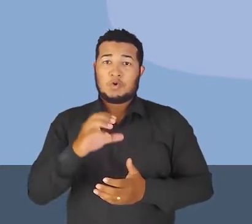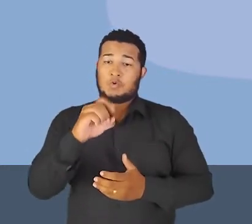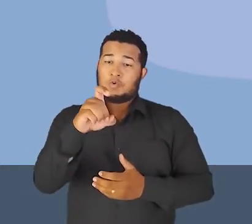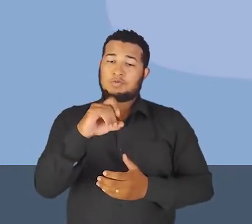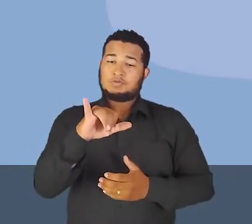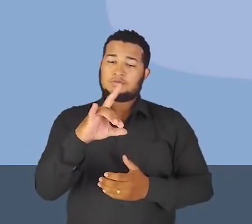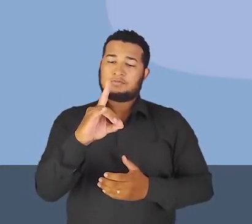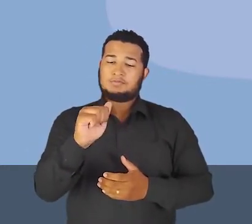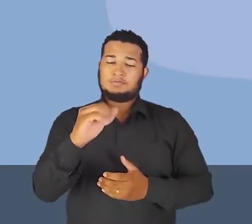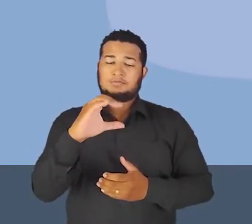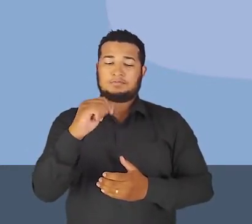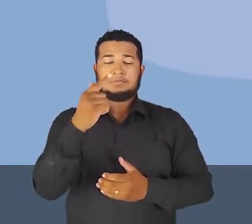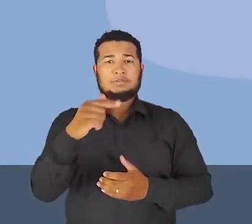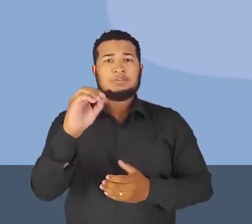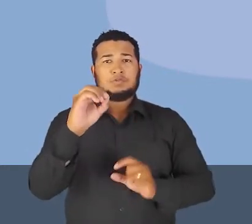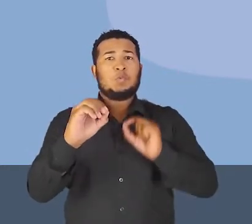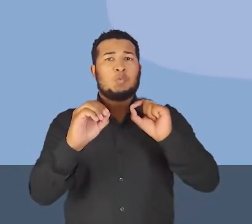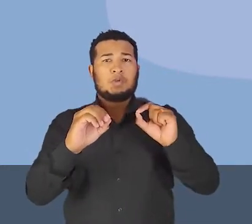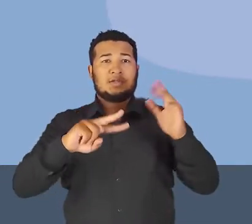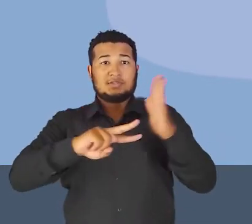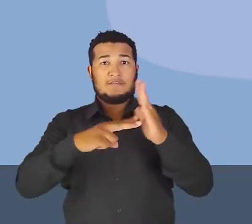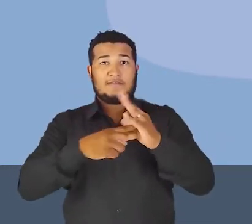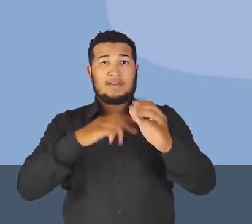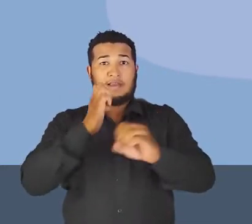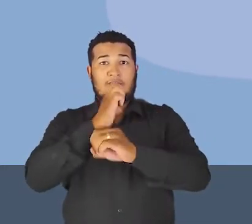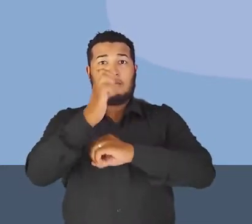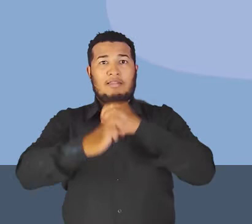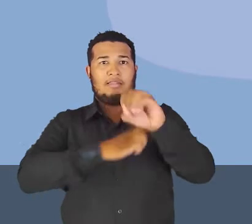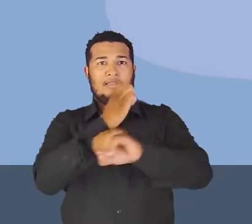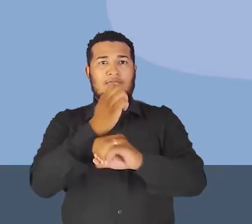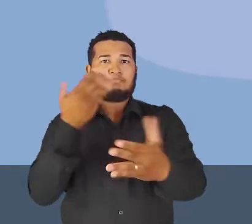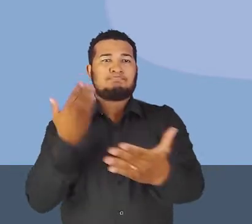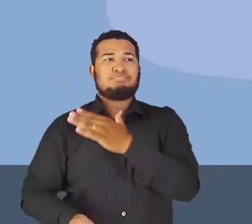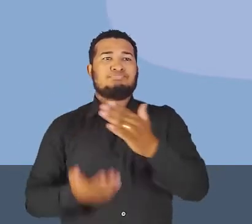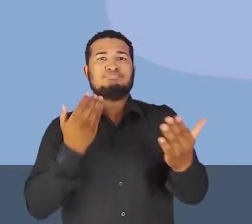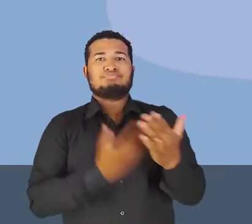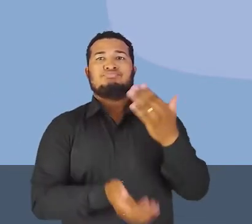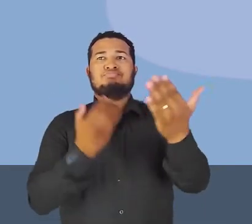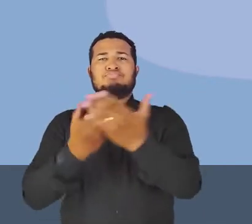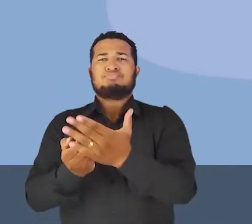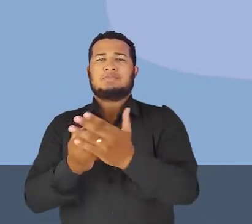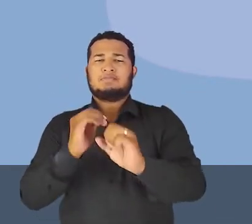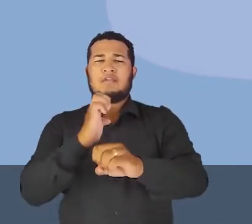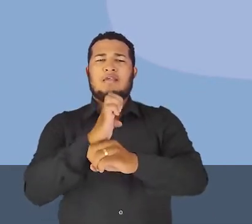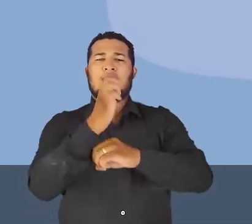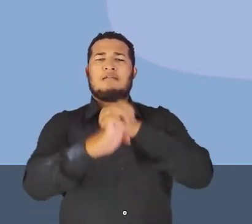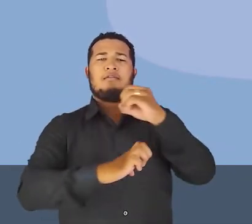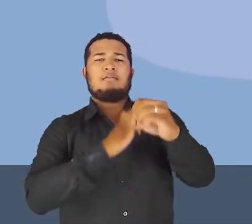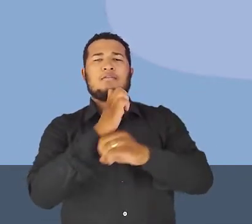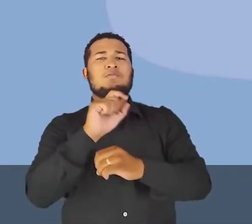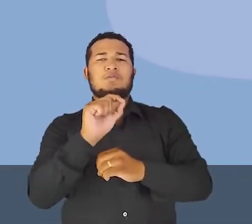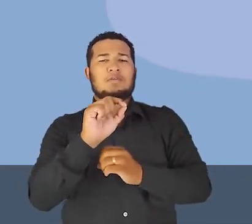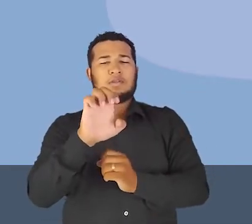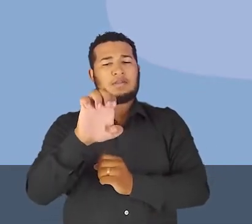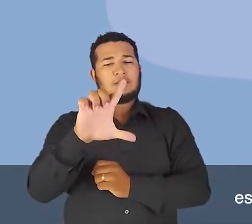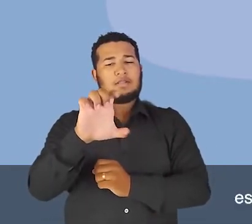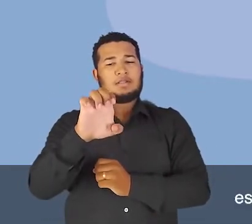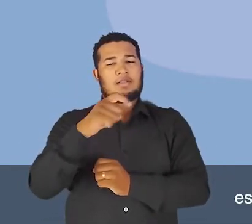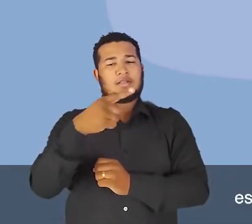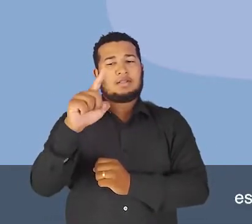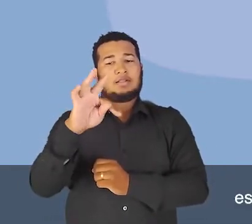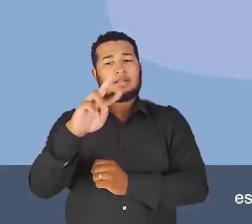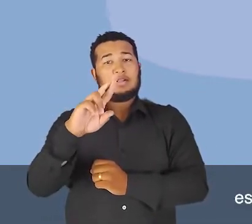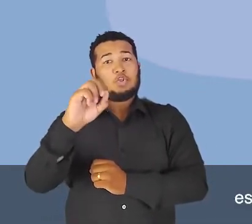oxidação, como eu disse anteriormente, é a perda de elétrons. Vamos imaginar, então, uma barrinha metálica imersa numa solução.